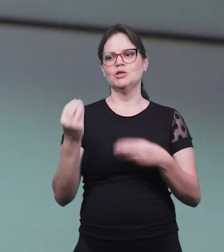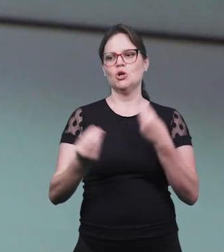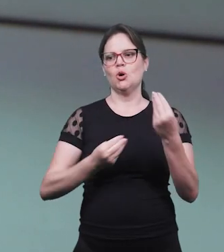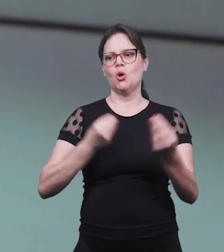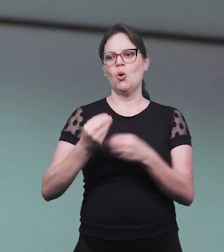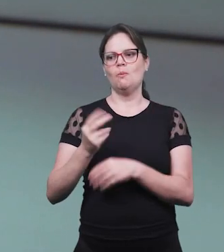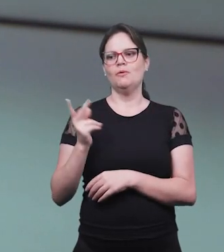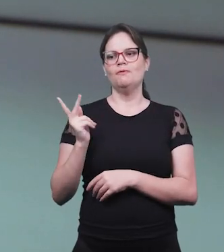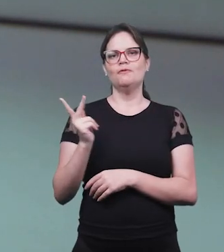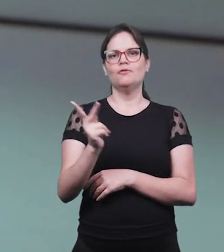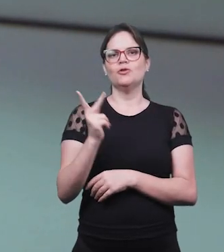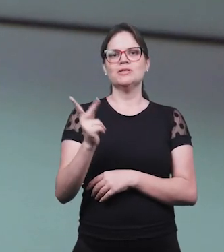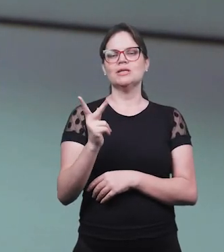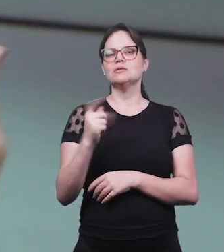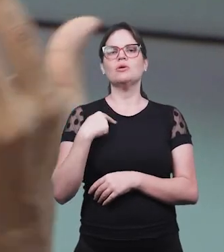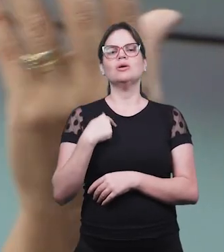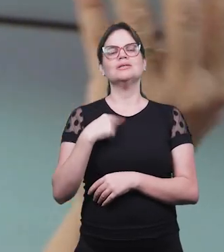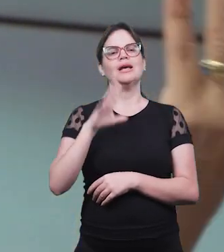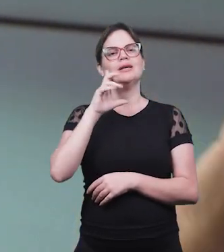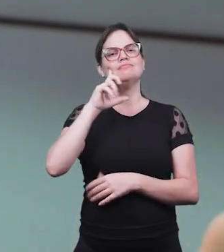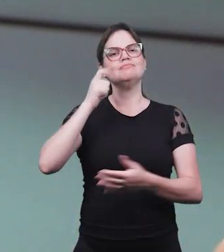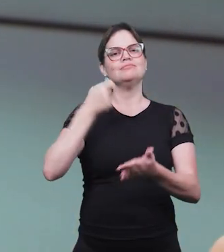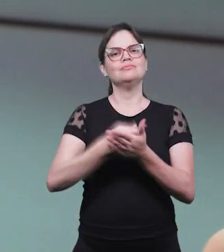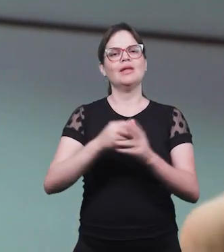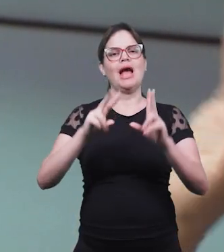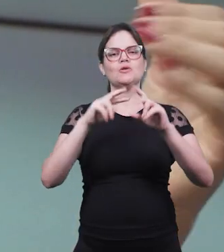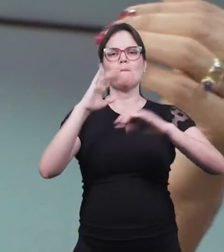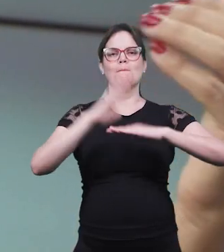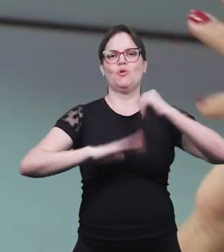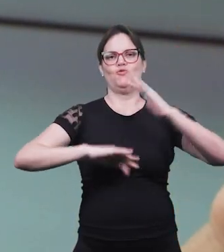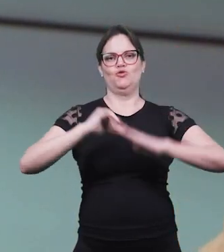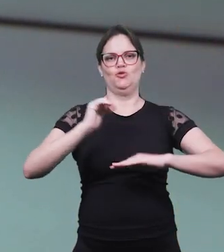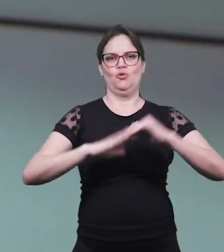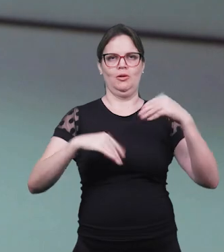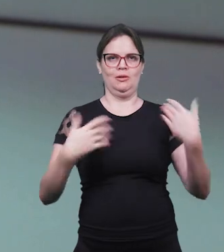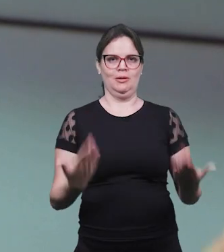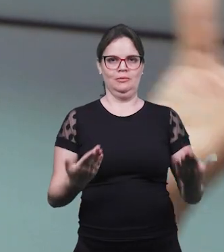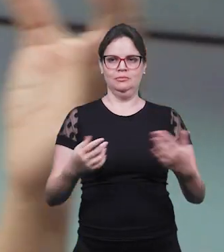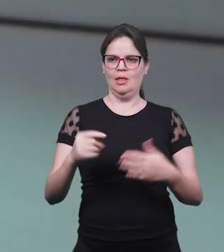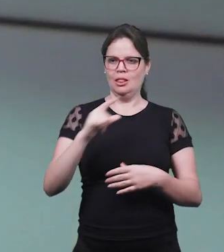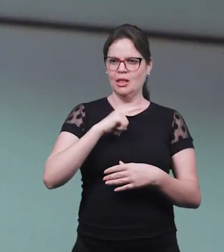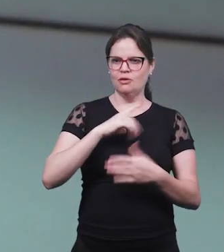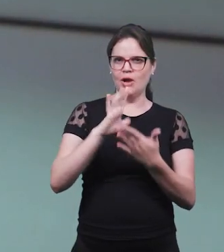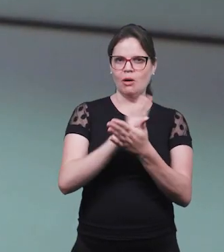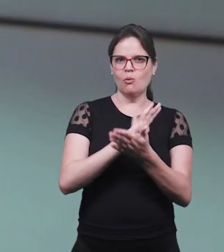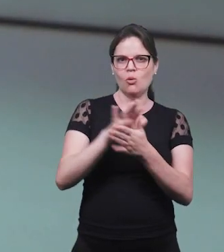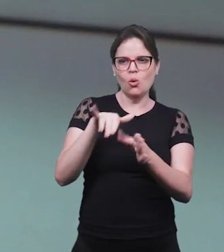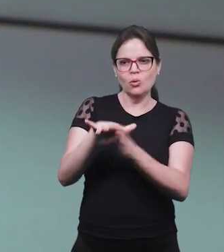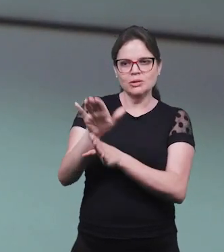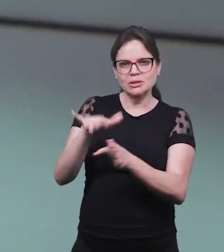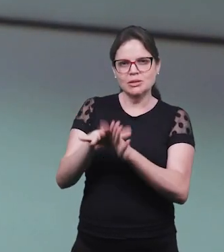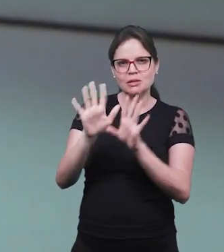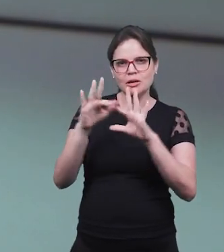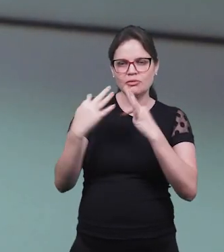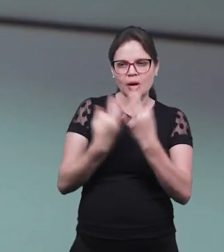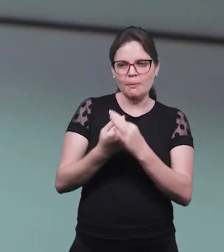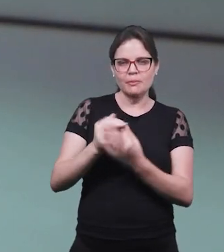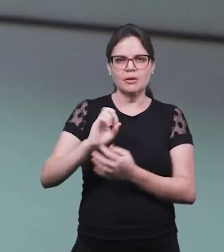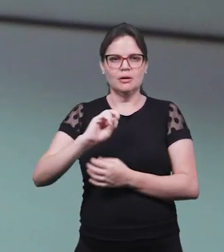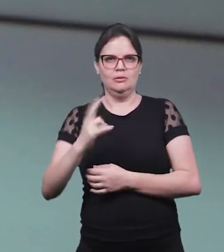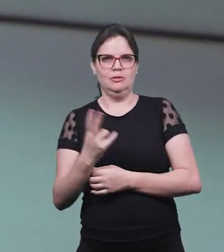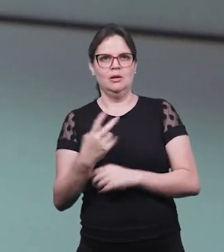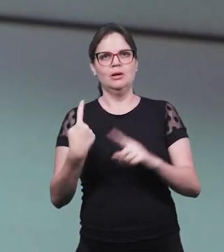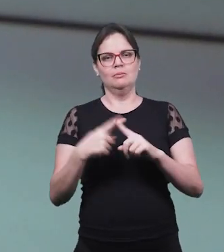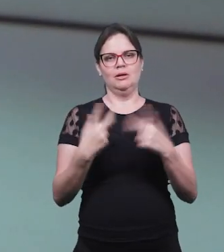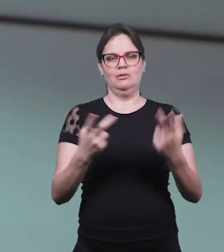descobriram profissionalmente? Vocês tiveram uma orientação? Aqui o pastor diz que, e Valéria também, que a família